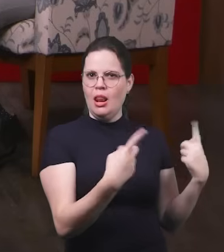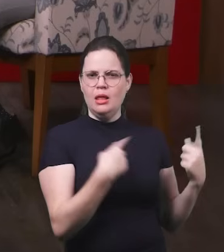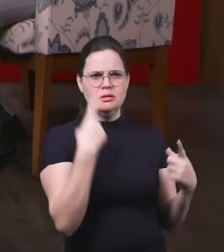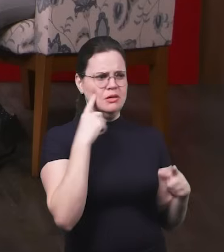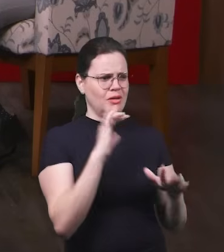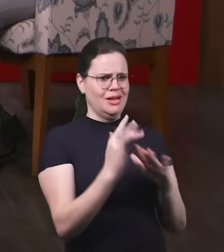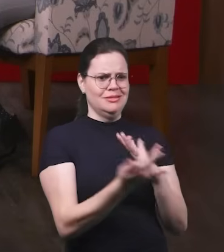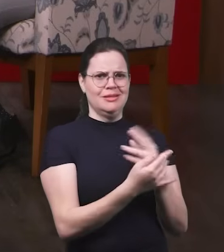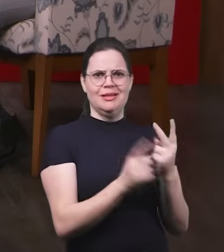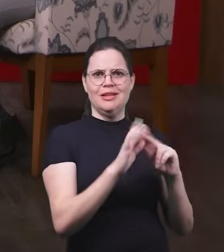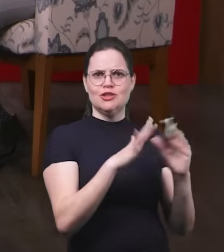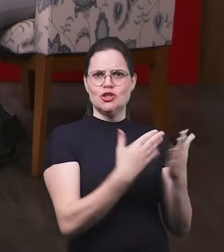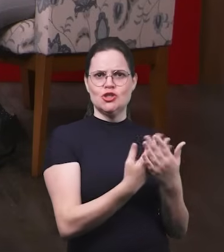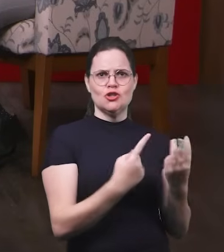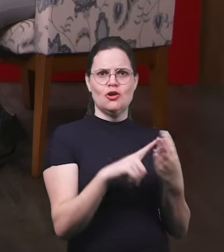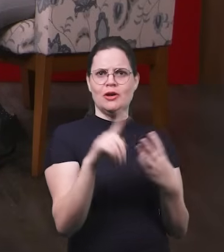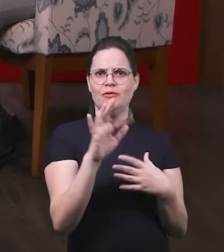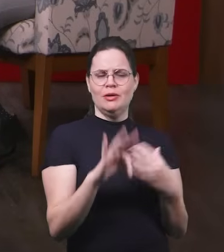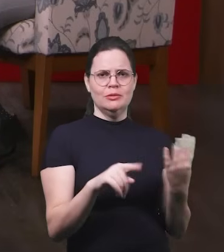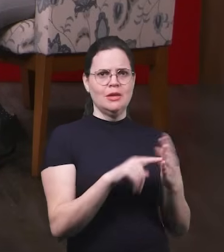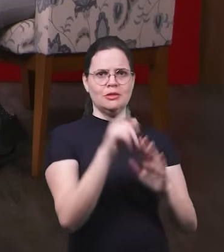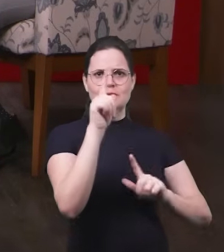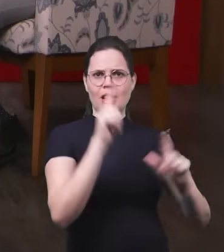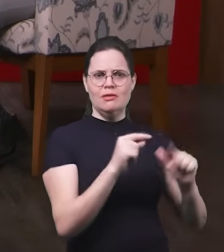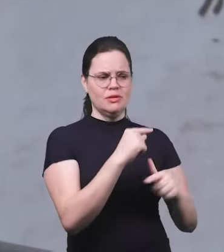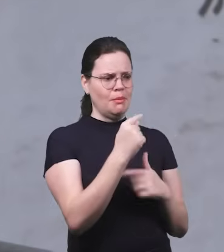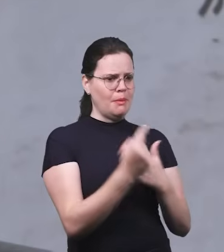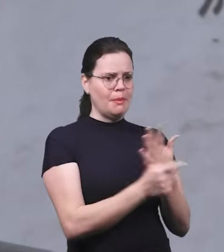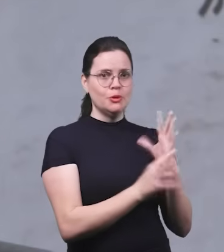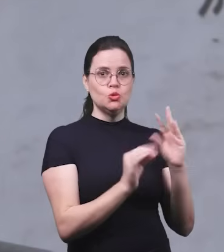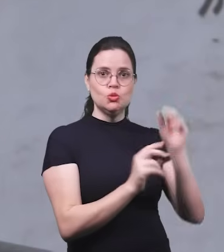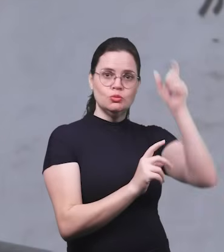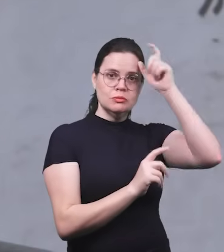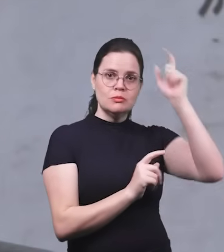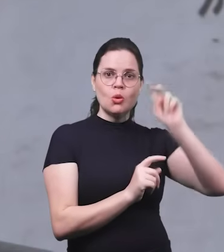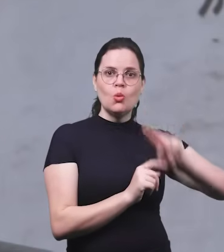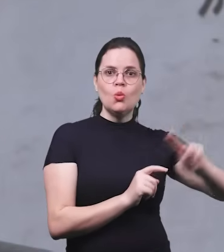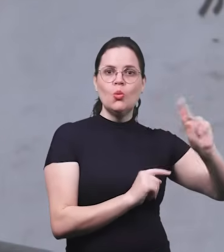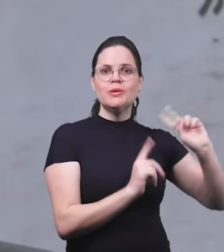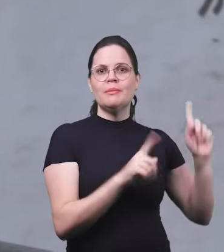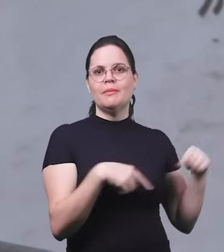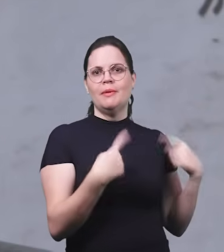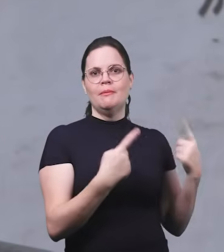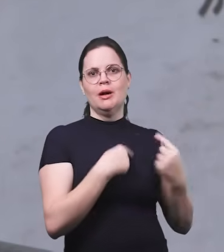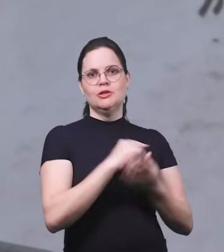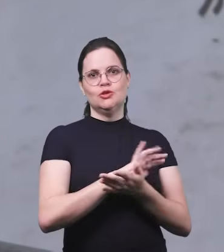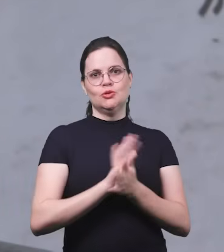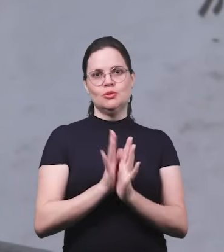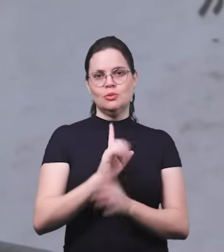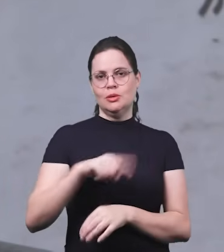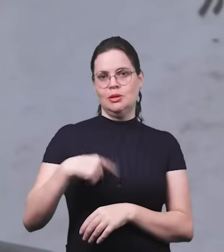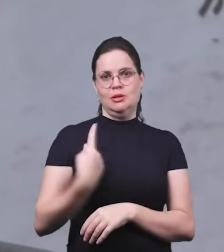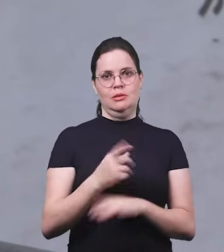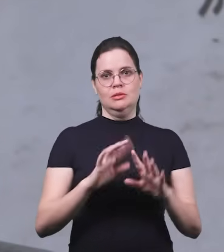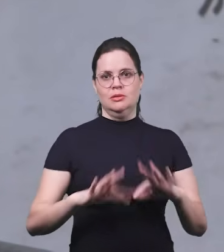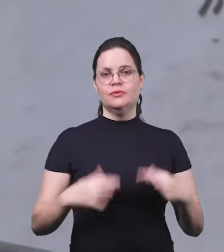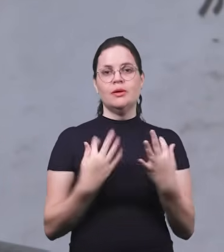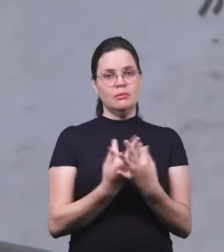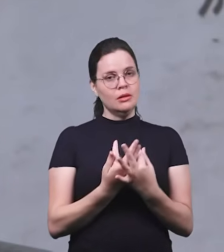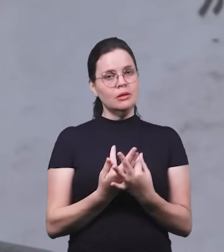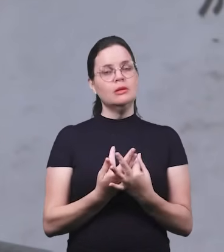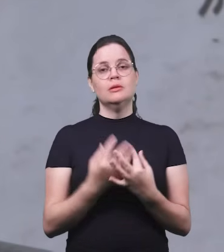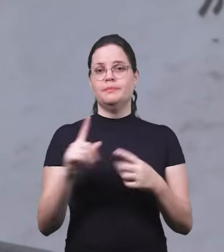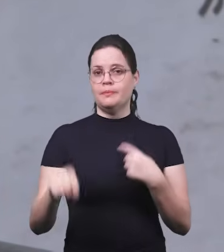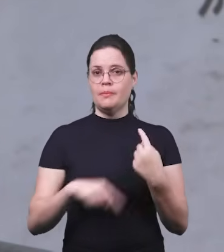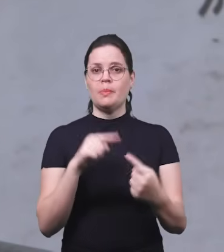em todos os lugares, né, nós vemos predadores e o intuito deles é acabar com a família,